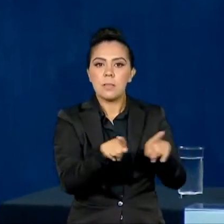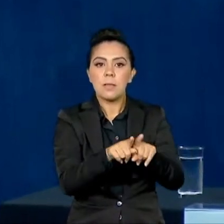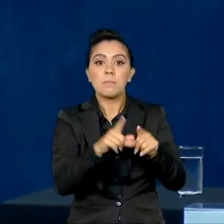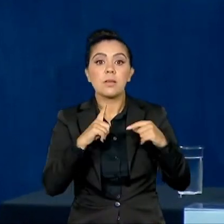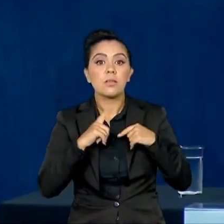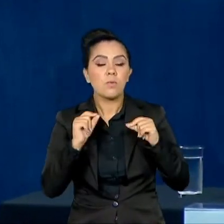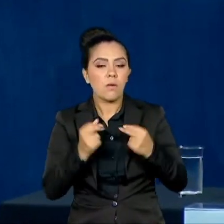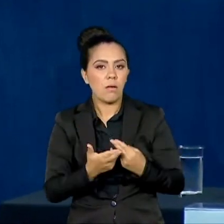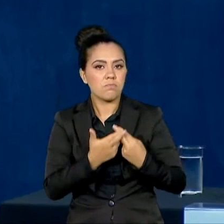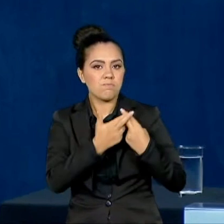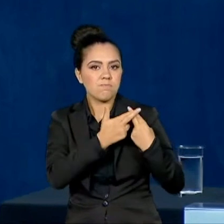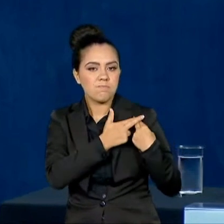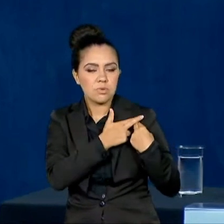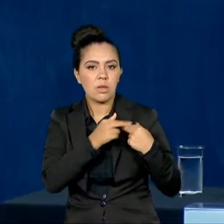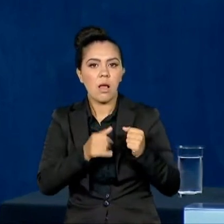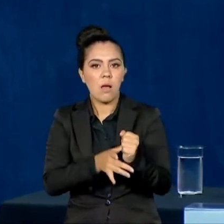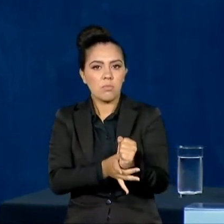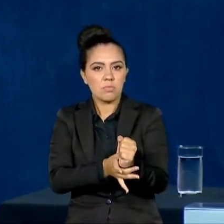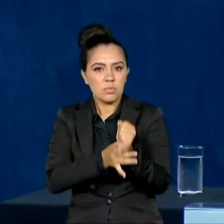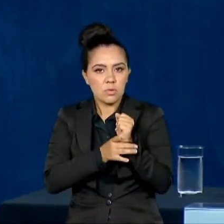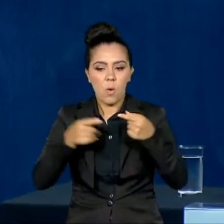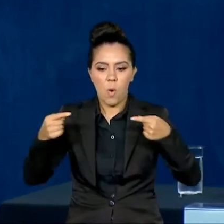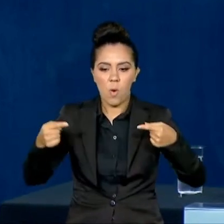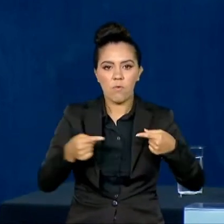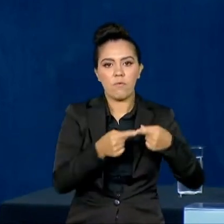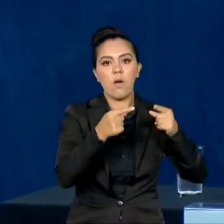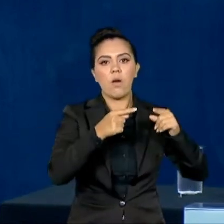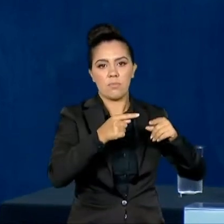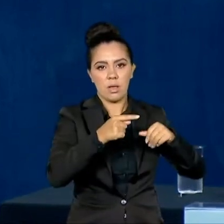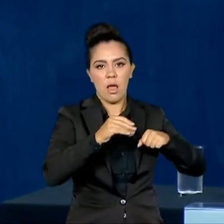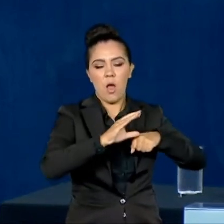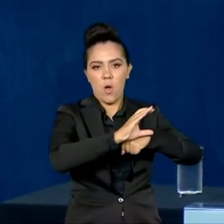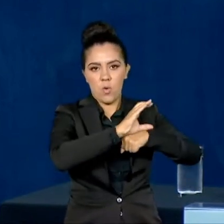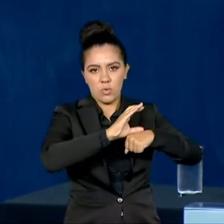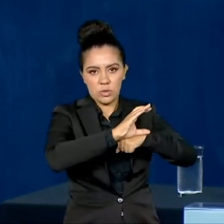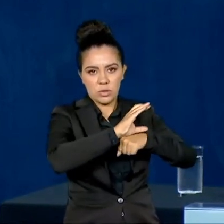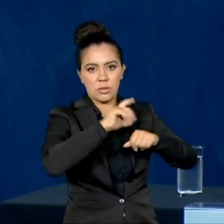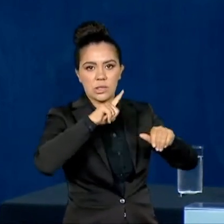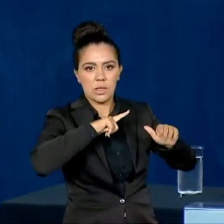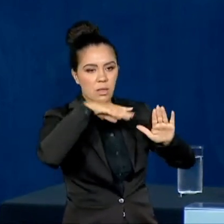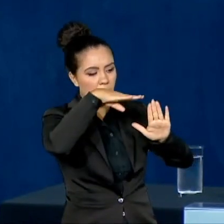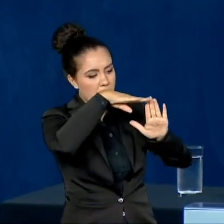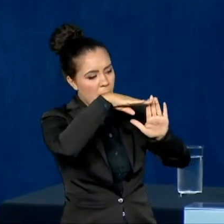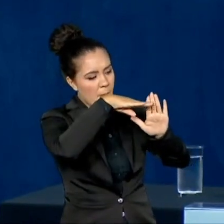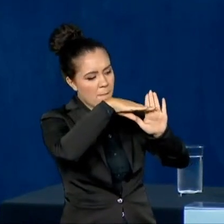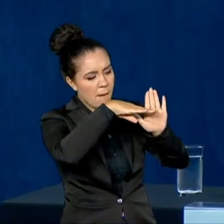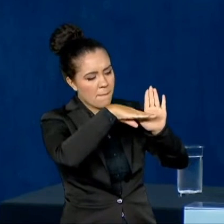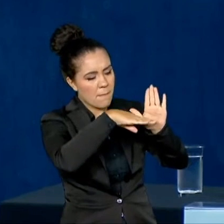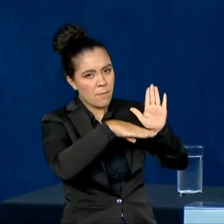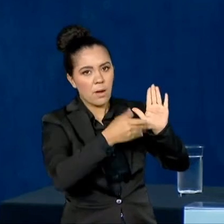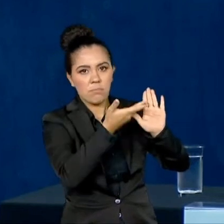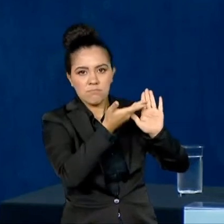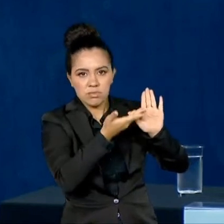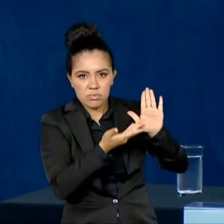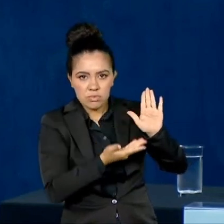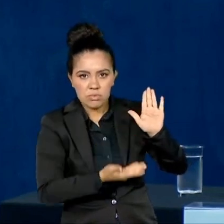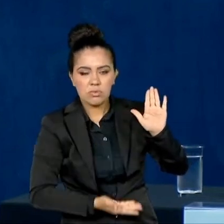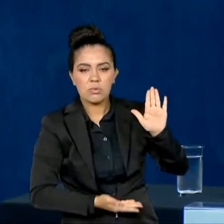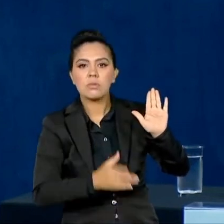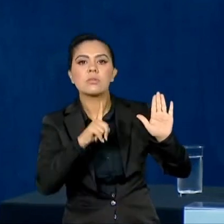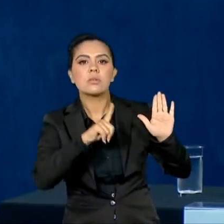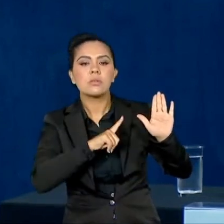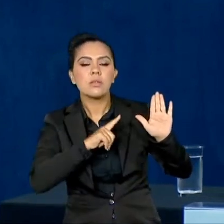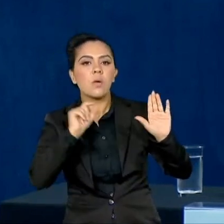submetendo-nos sempre às garantias constitucionais dos que estão sob as nossas vistas, contendo-nos às